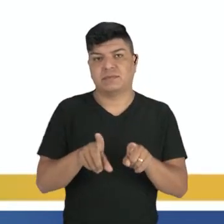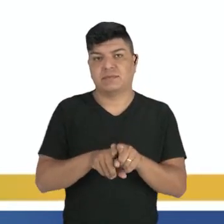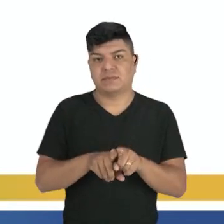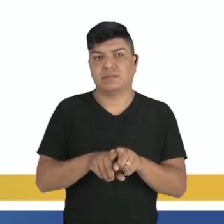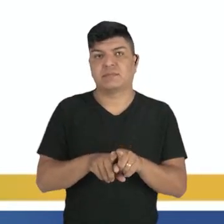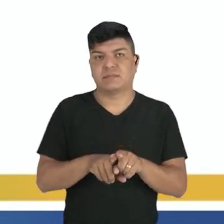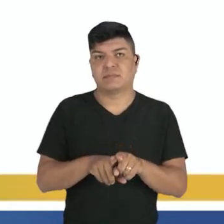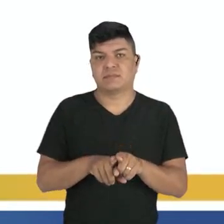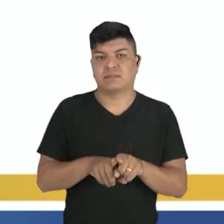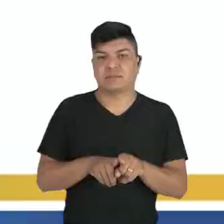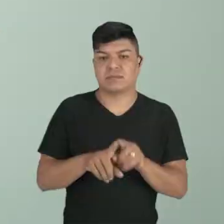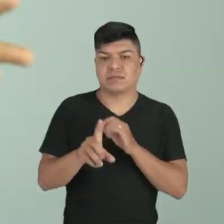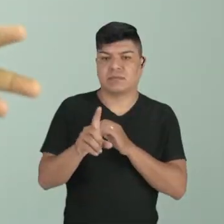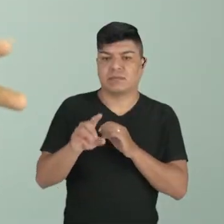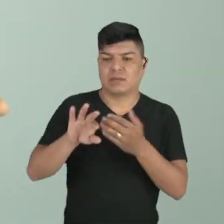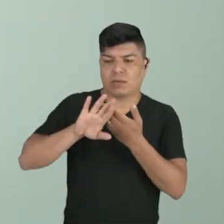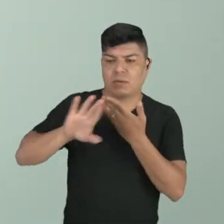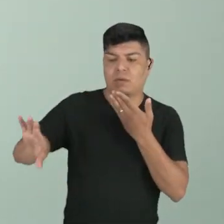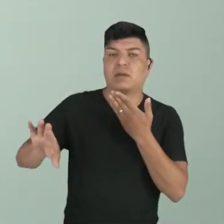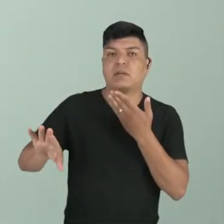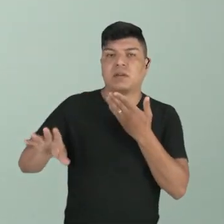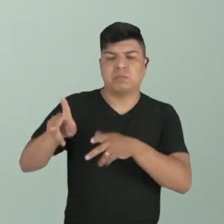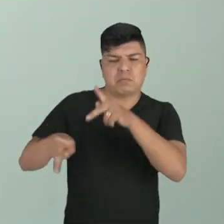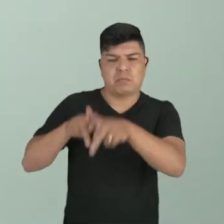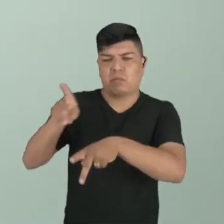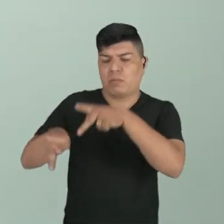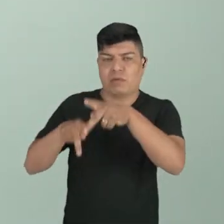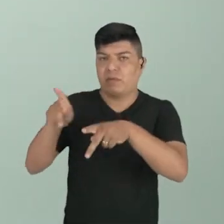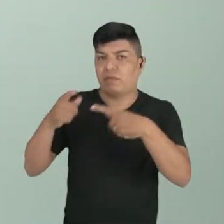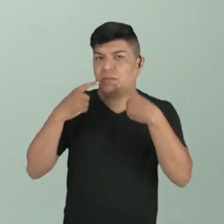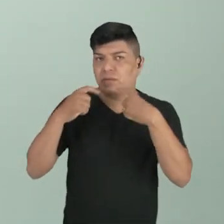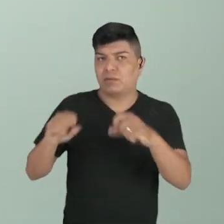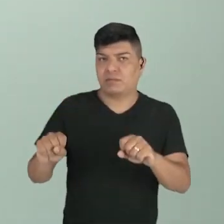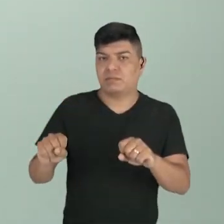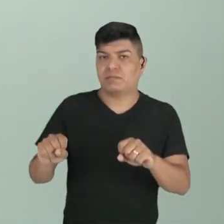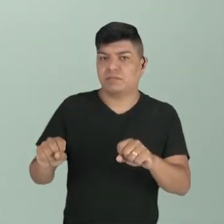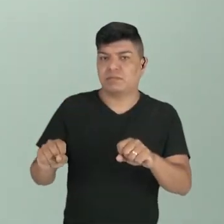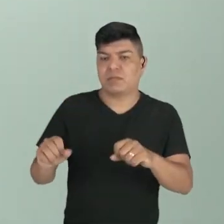a margem ali da sociedade, do povão mesmo. E o vocabulário é bem